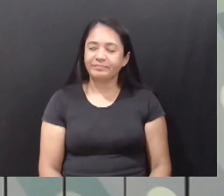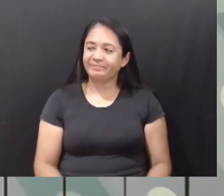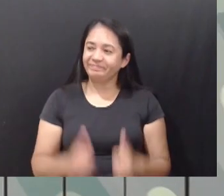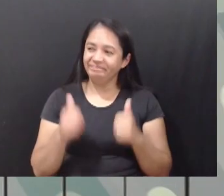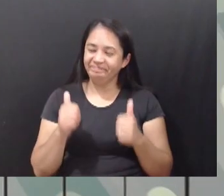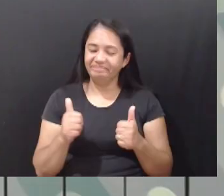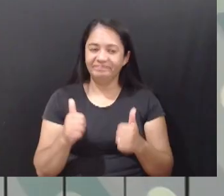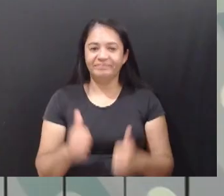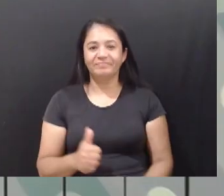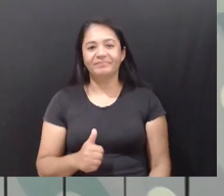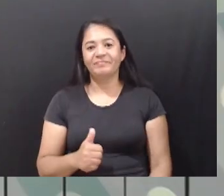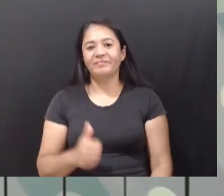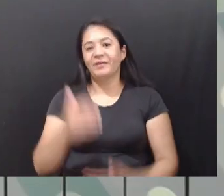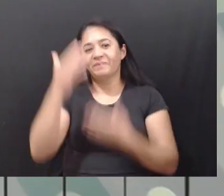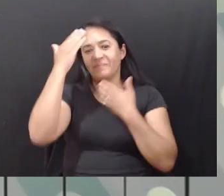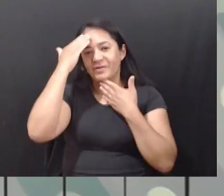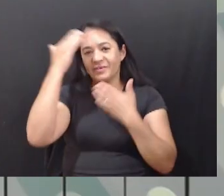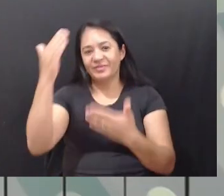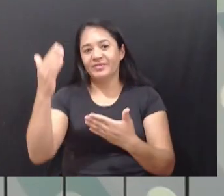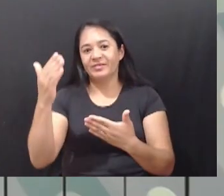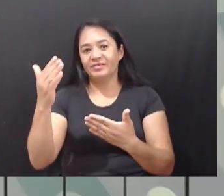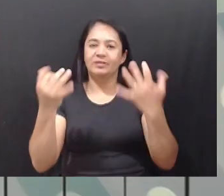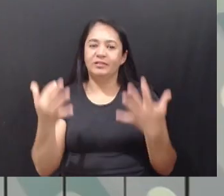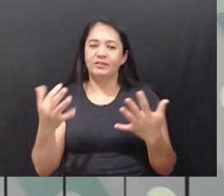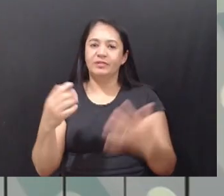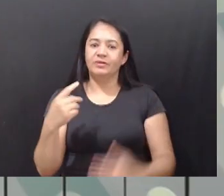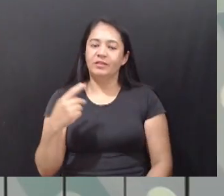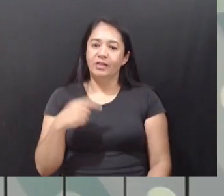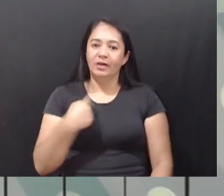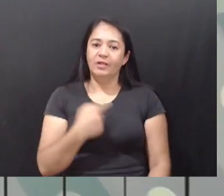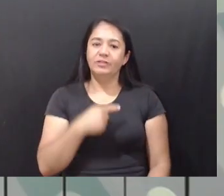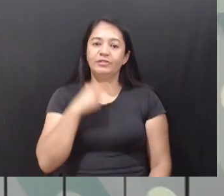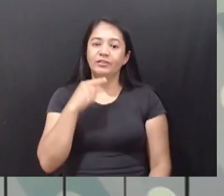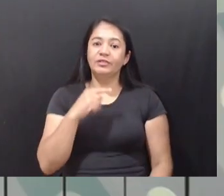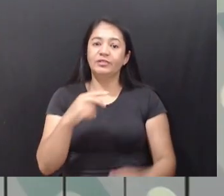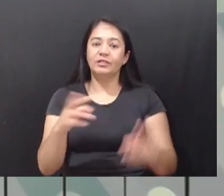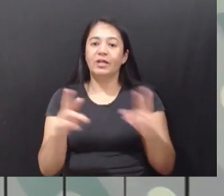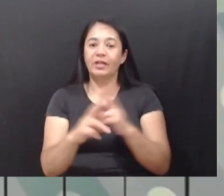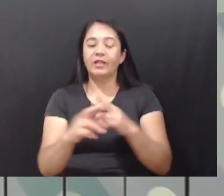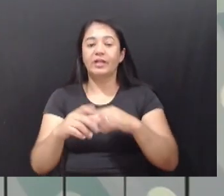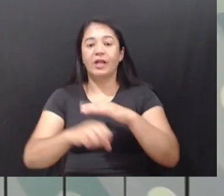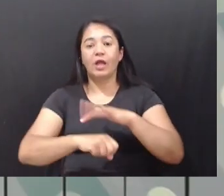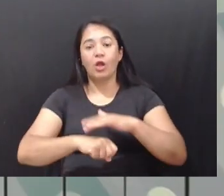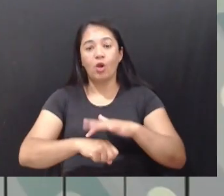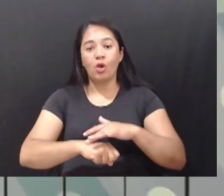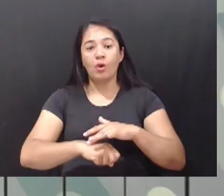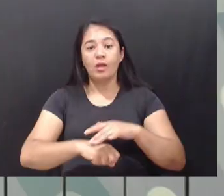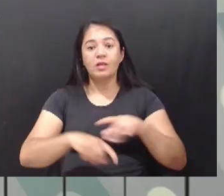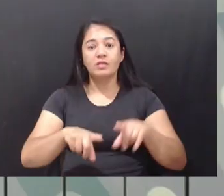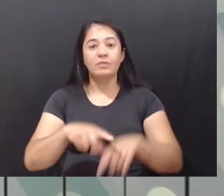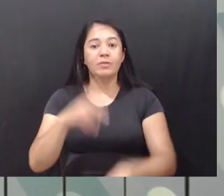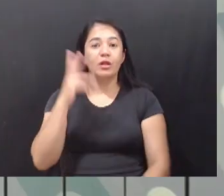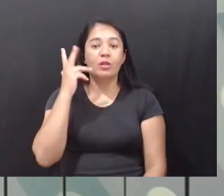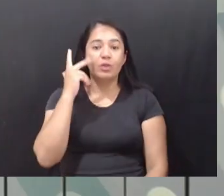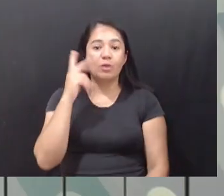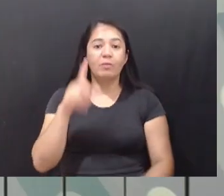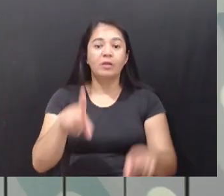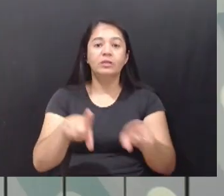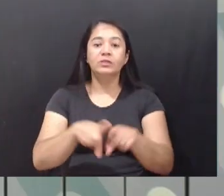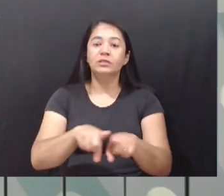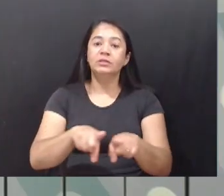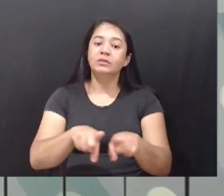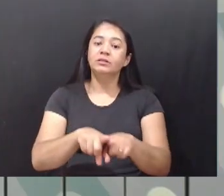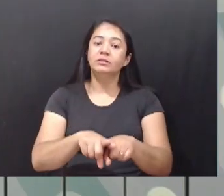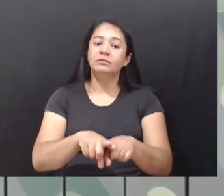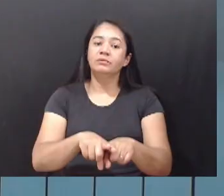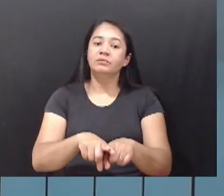certo, doutor Ciro, muito obrigada por esclarecer essas dúvidas, né, em relação a essa doença tão comum, mas ao mesmo